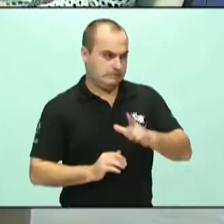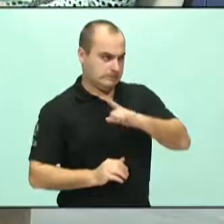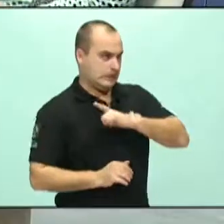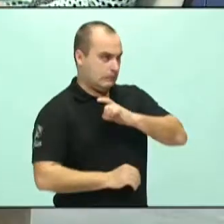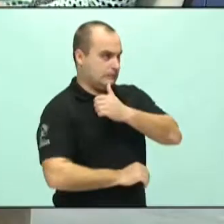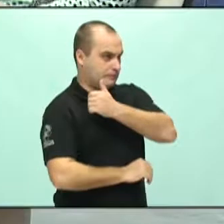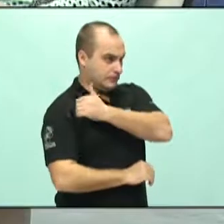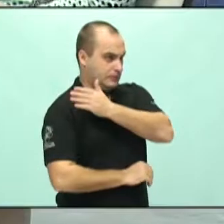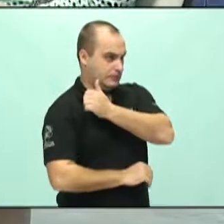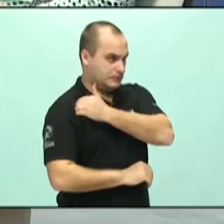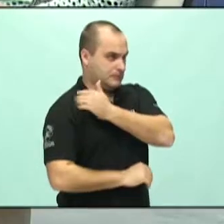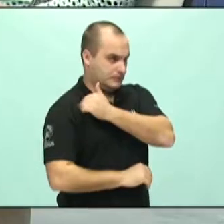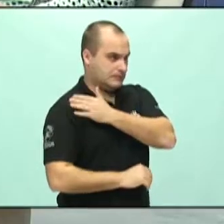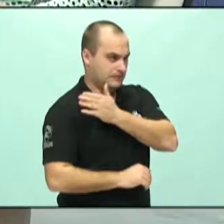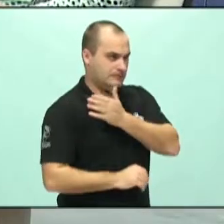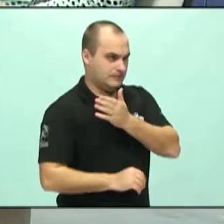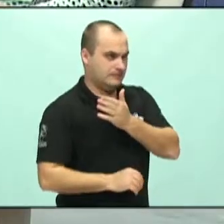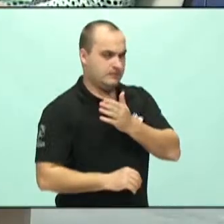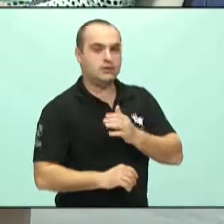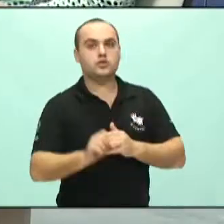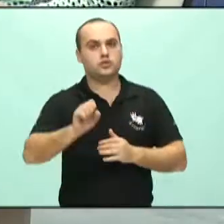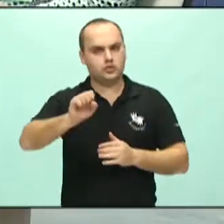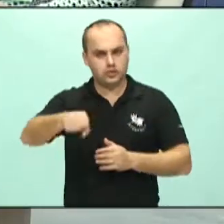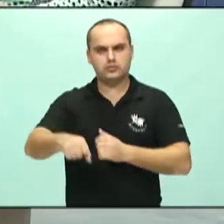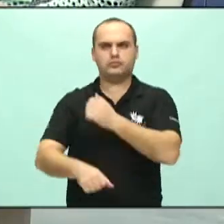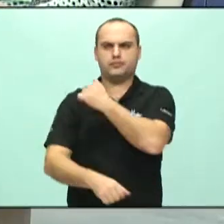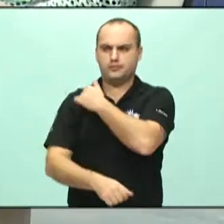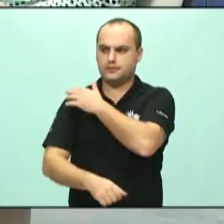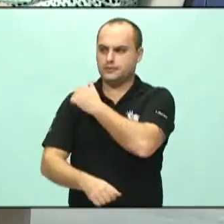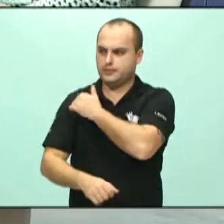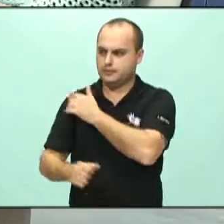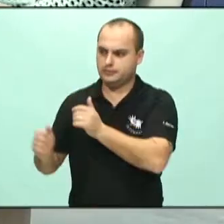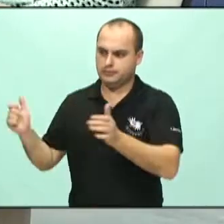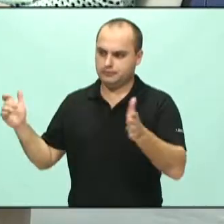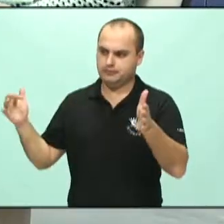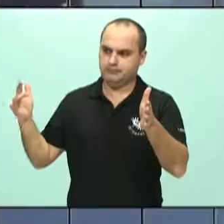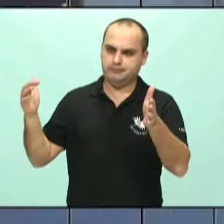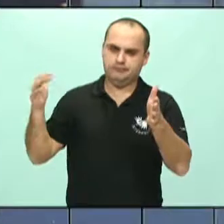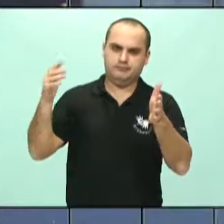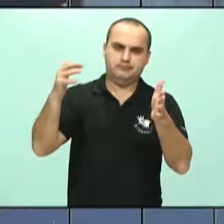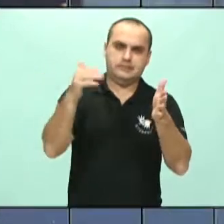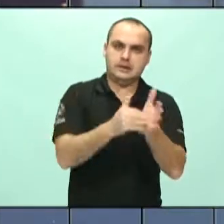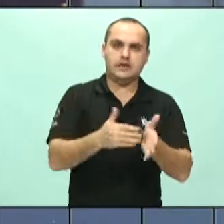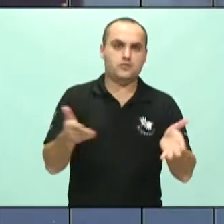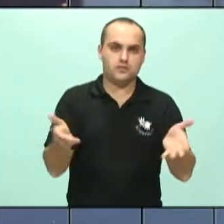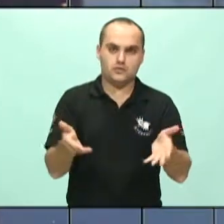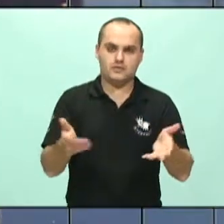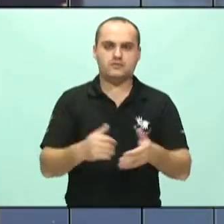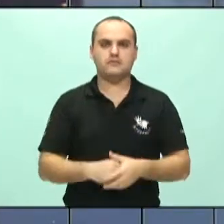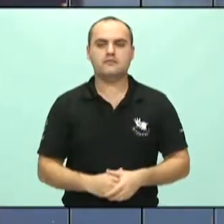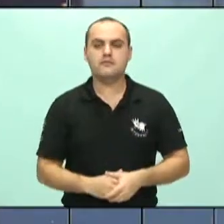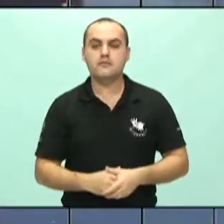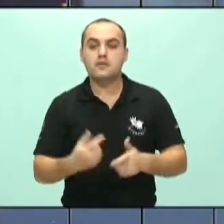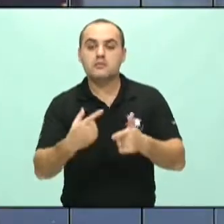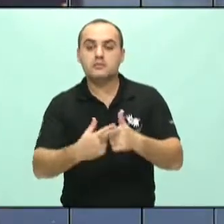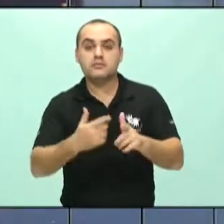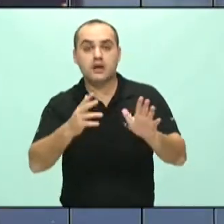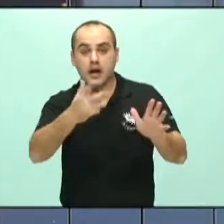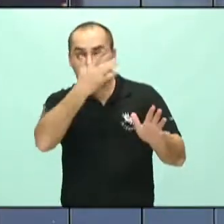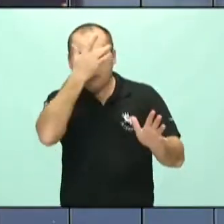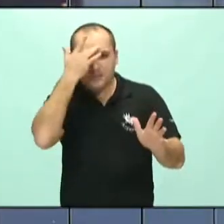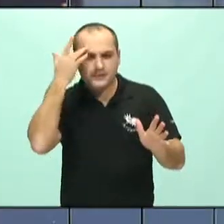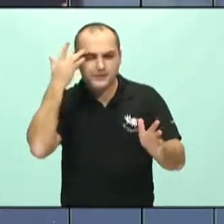foi ganhando... Foi ganhando corpo, né? Corpo Porque muitas vezes as pessoas elas confundem